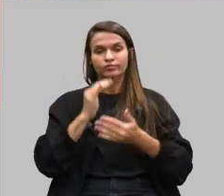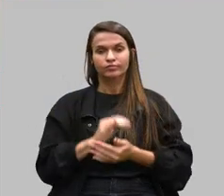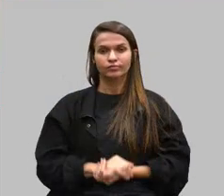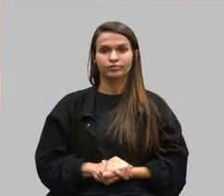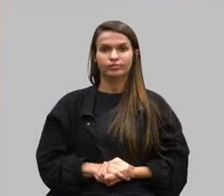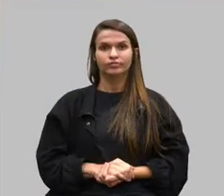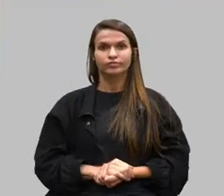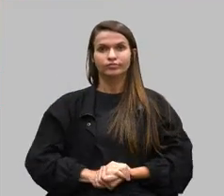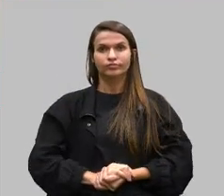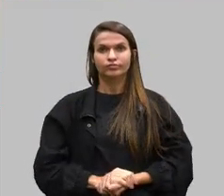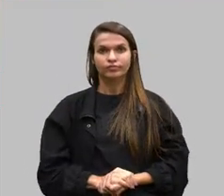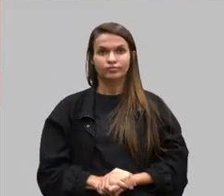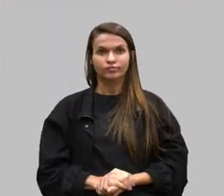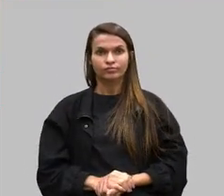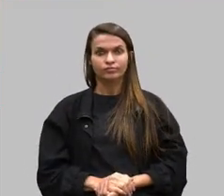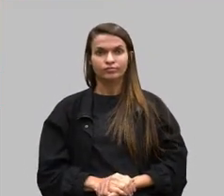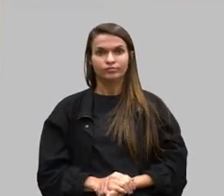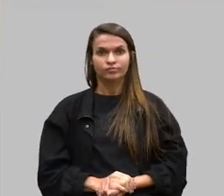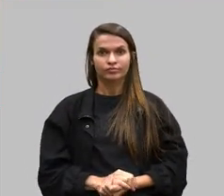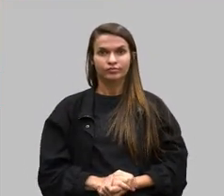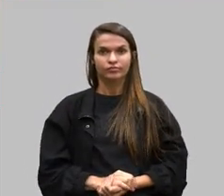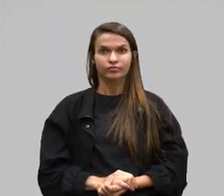obrigado obg